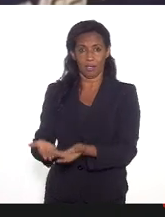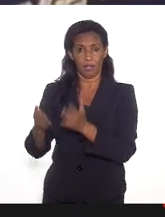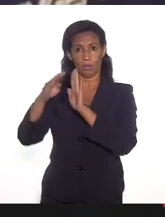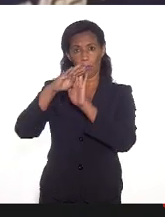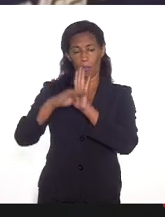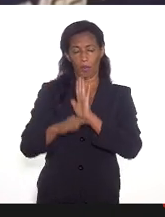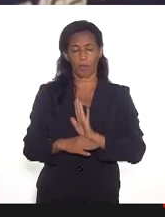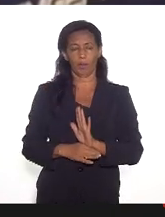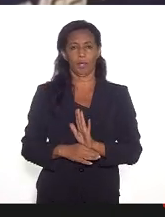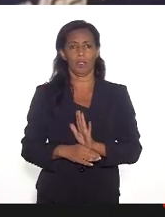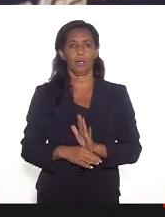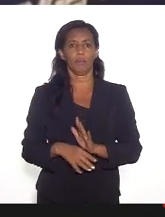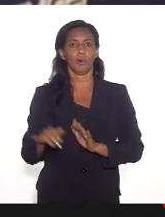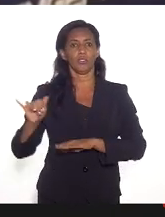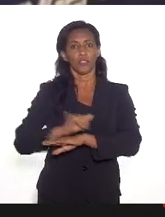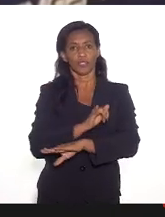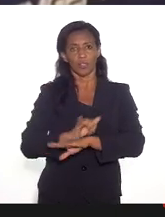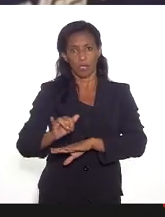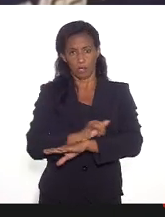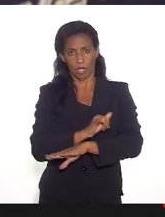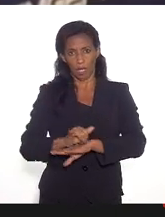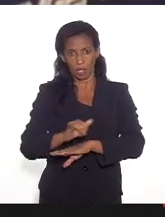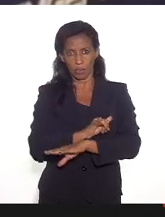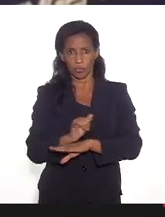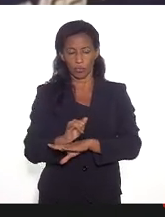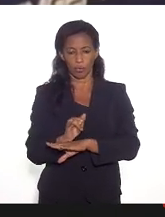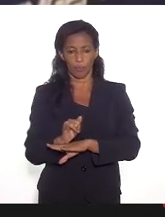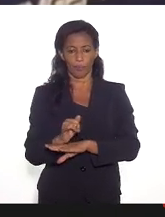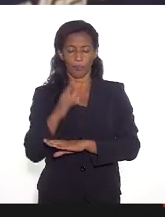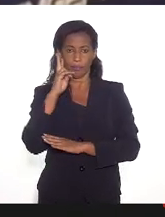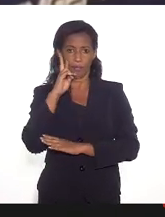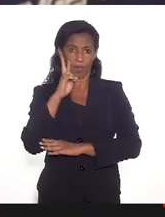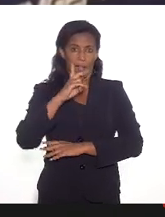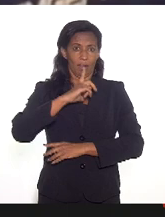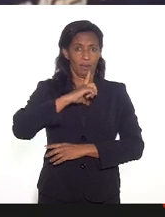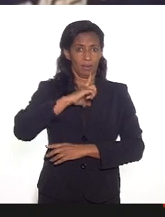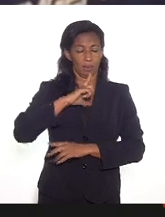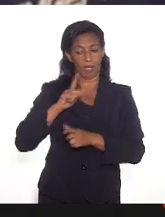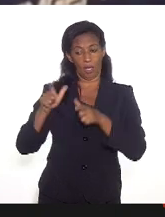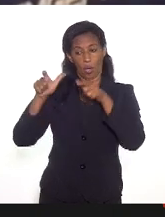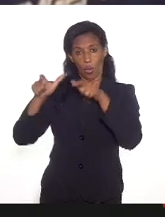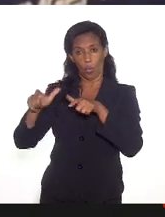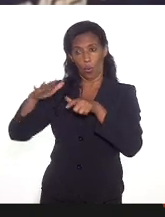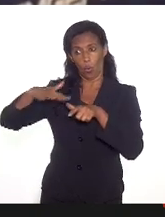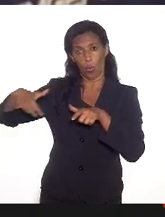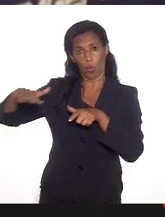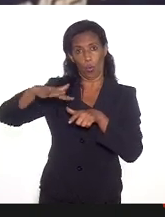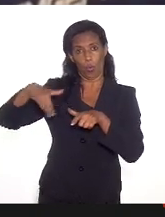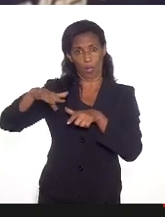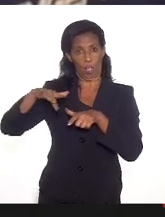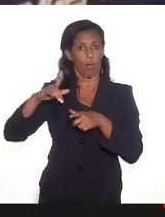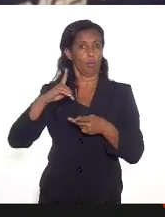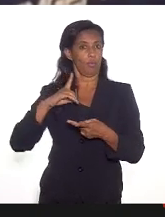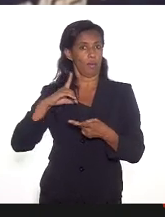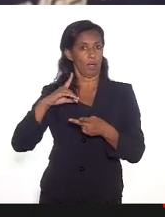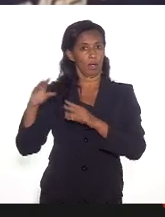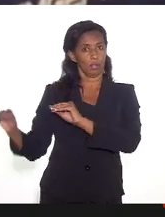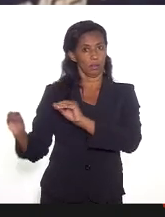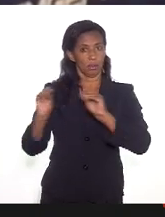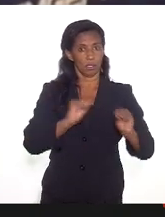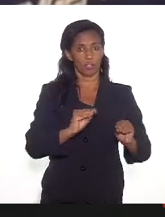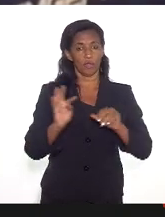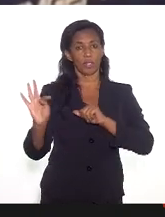programas estratégicos, ela prevê conteúdo local nessa forma, prevê transferência